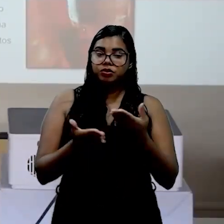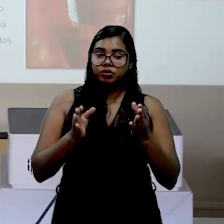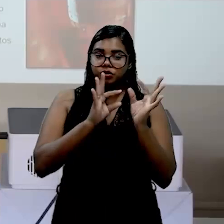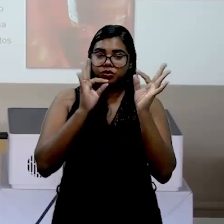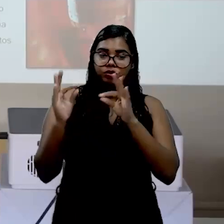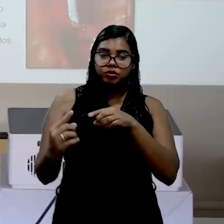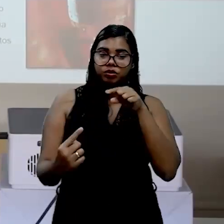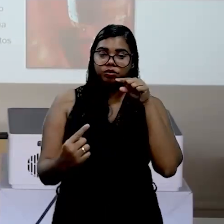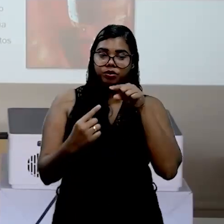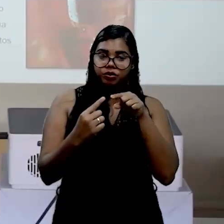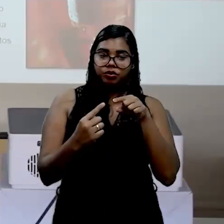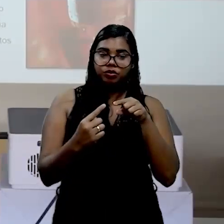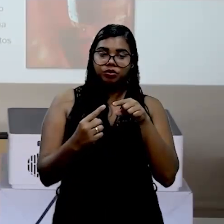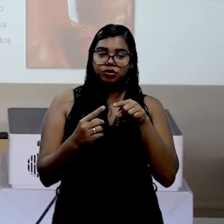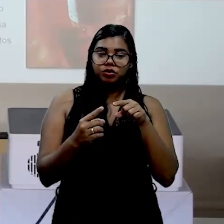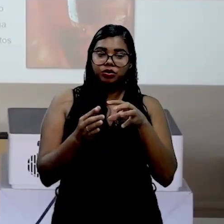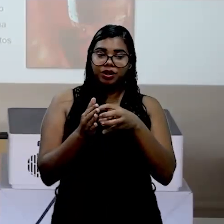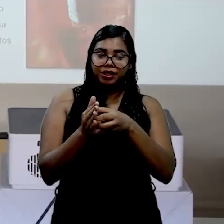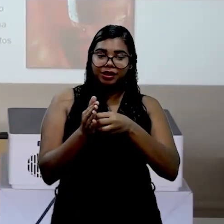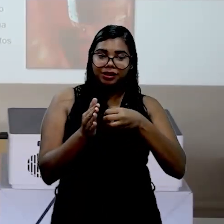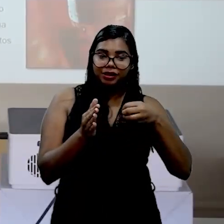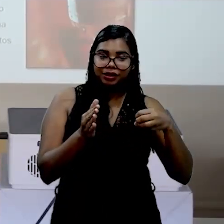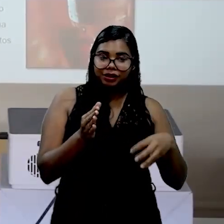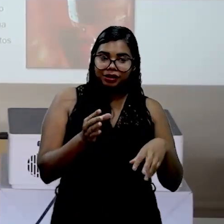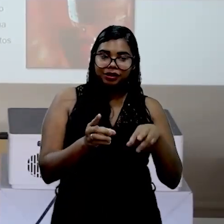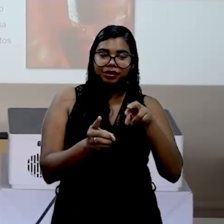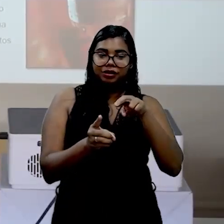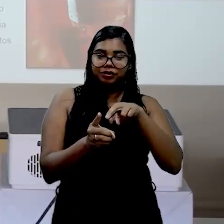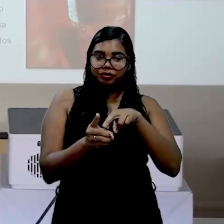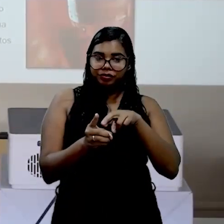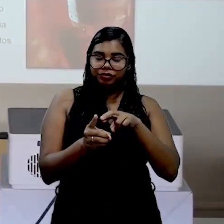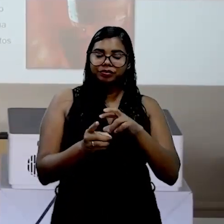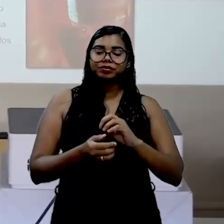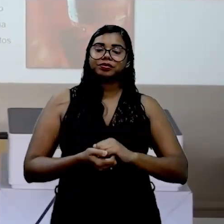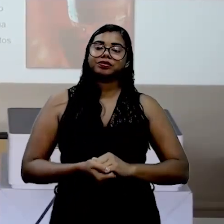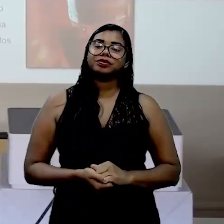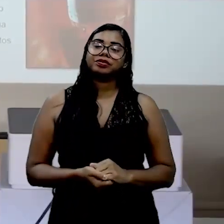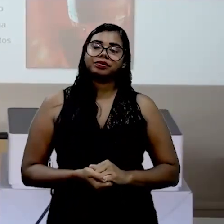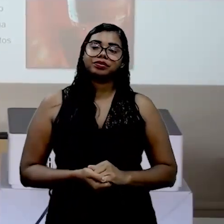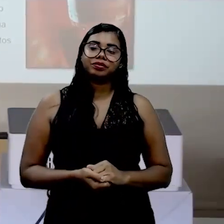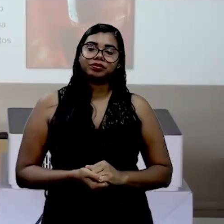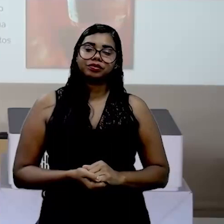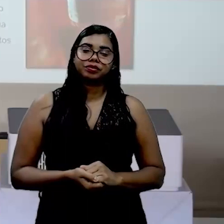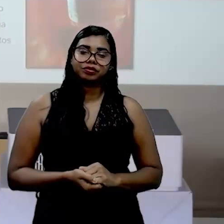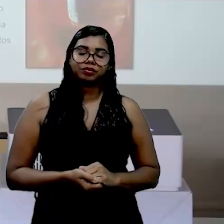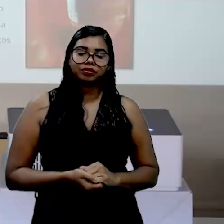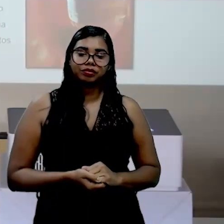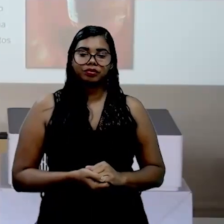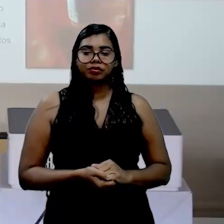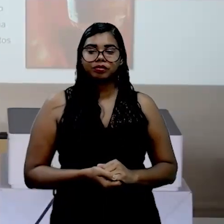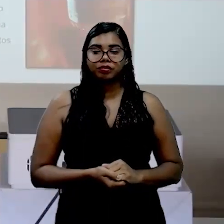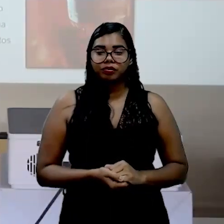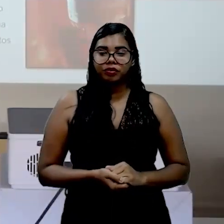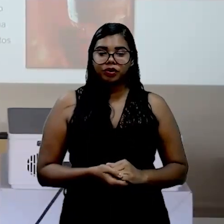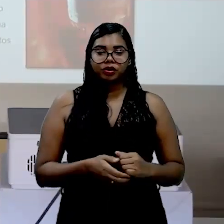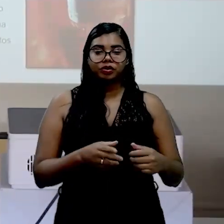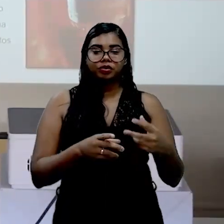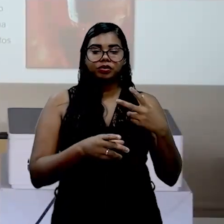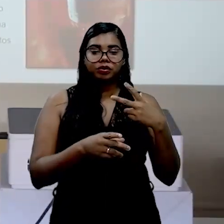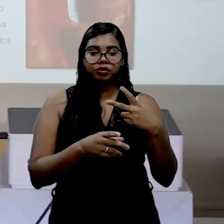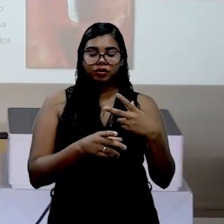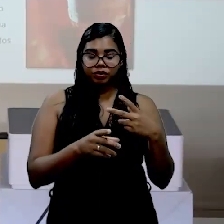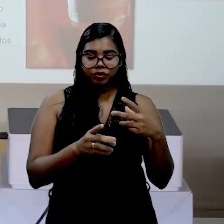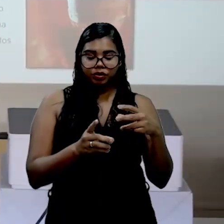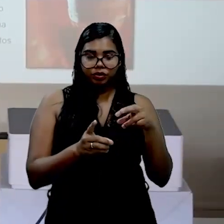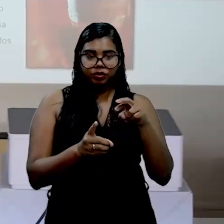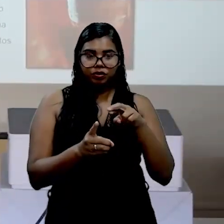remover a próstata, tá? Naqueles casos que você tem invasão local, você conseguiu retirar a próstata e ficou